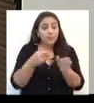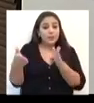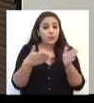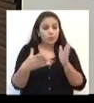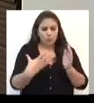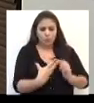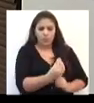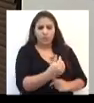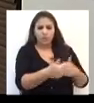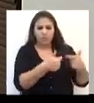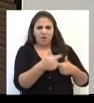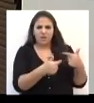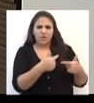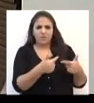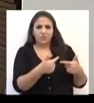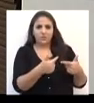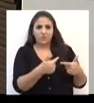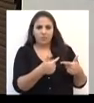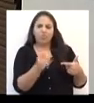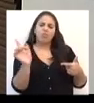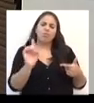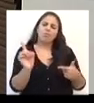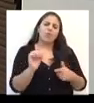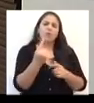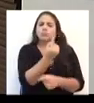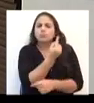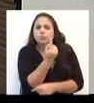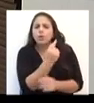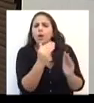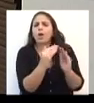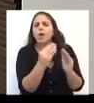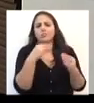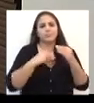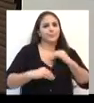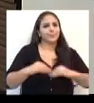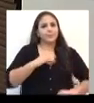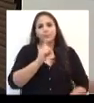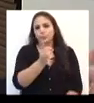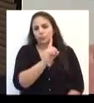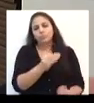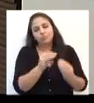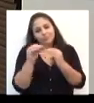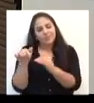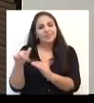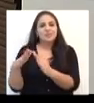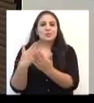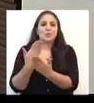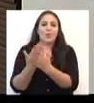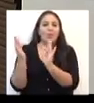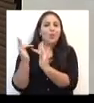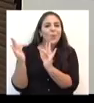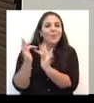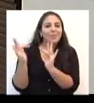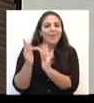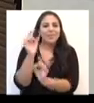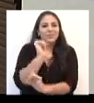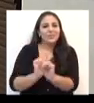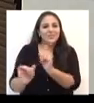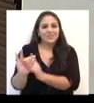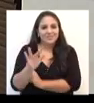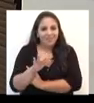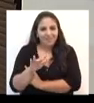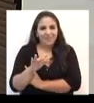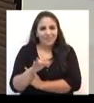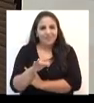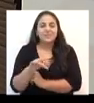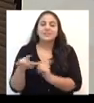ele não ficar sozinho em casa, que entra em depressão, entra no isolamento do convívio social. E